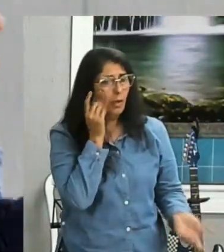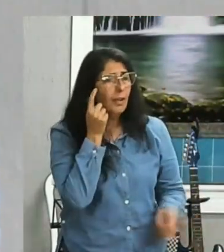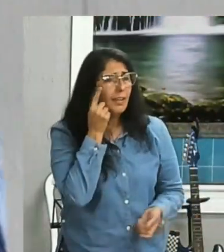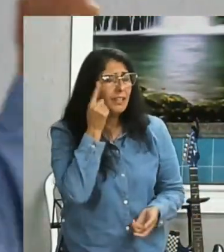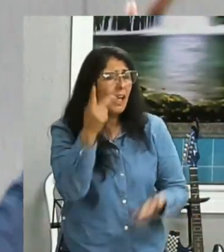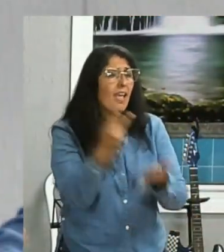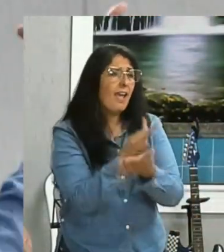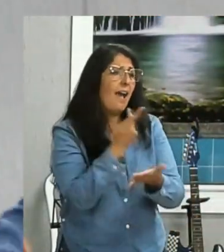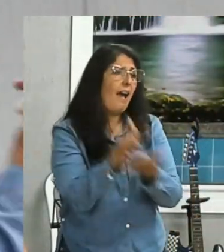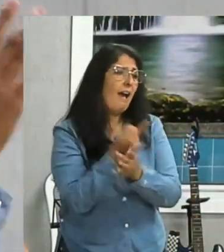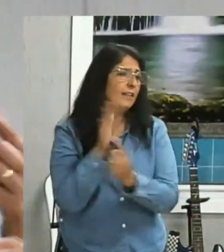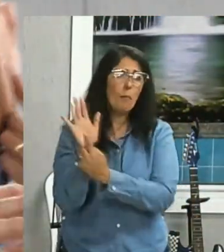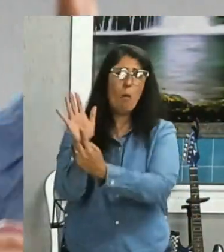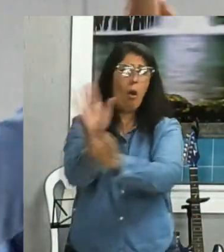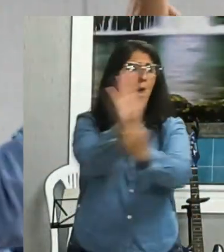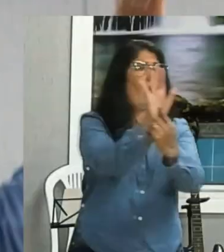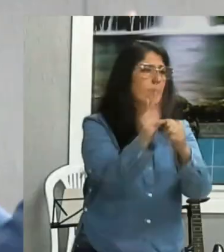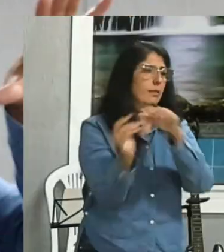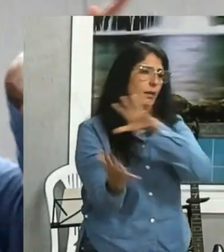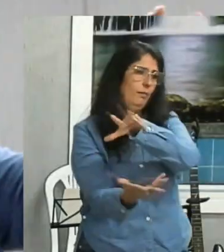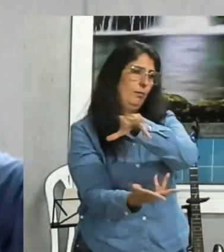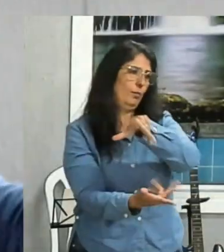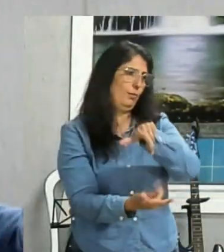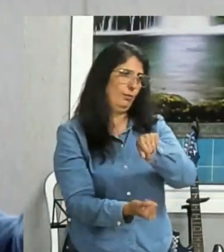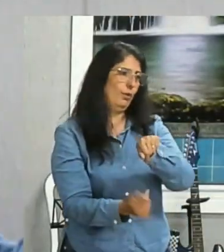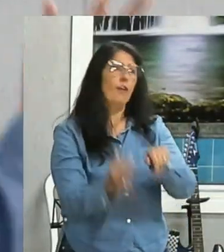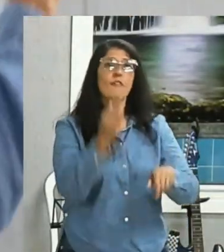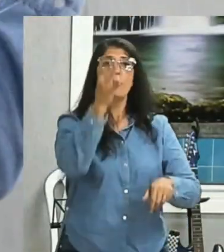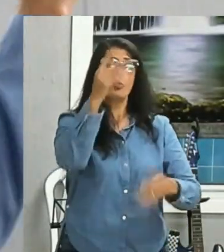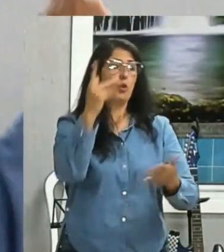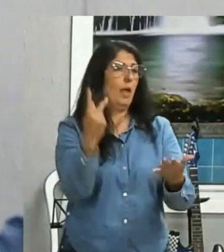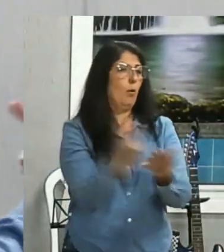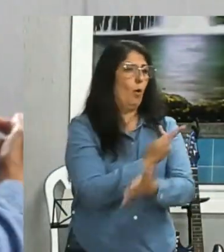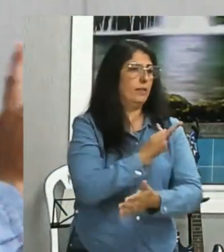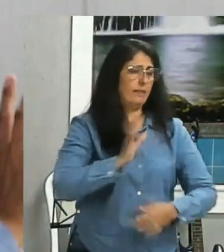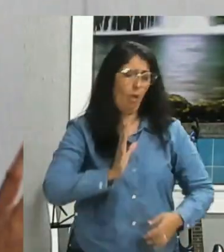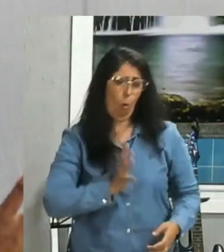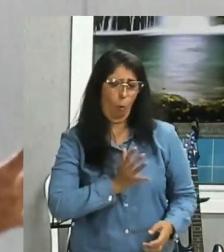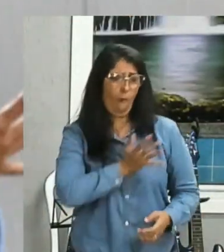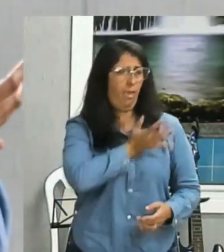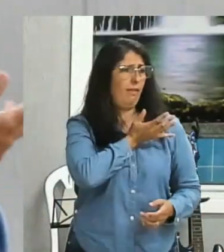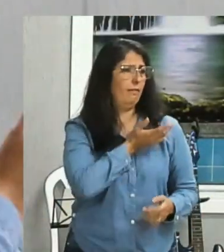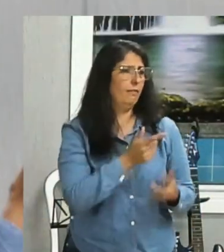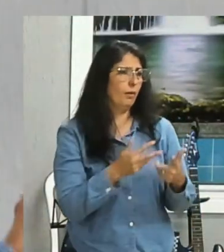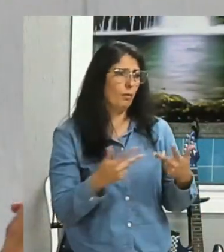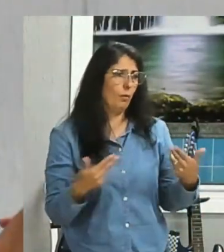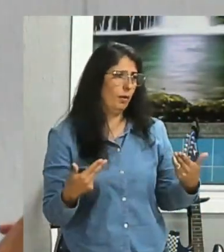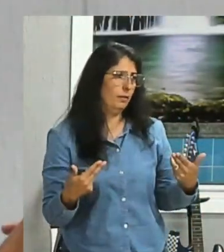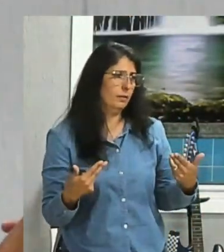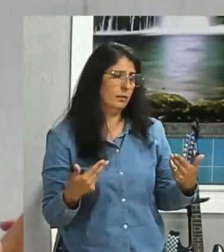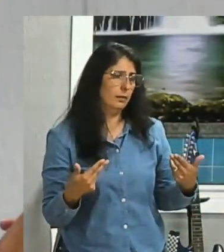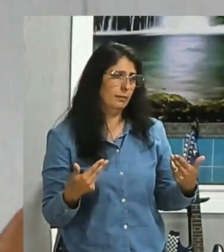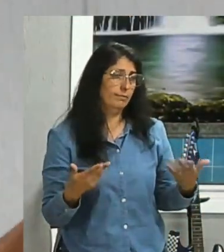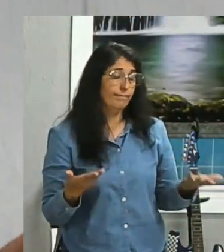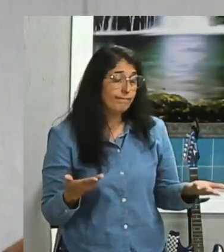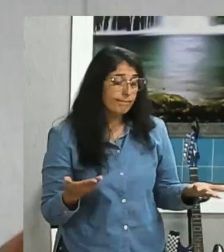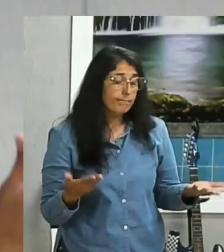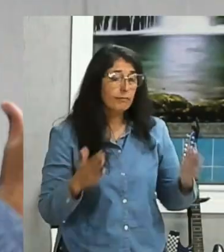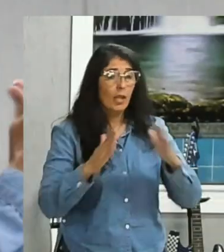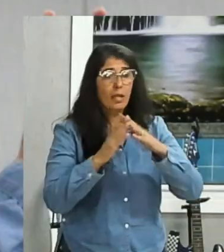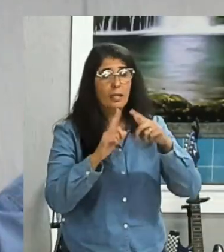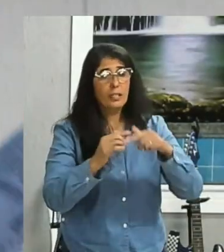assim, terríveis que vão acontecer. Mas espera aí, aquela igreja está sofrendo, precisava de mais, mais